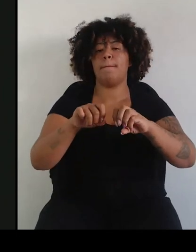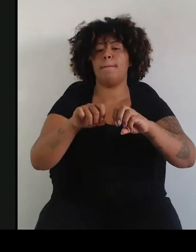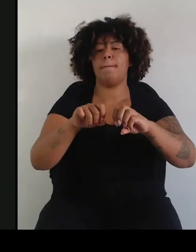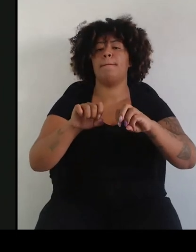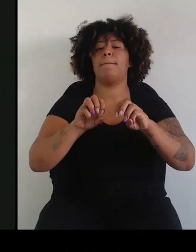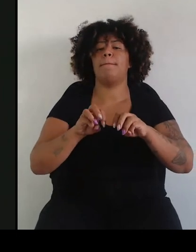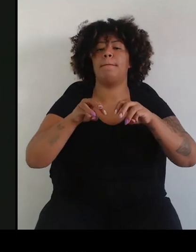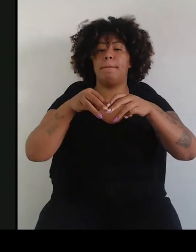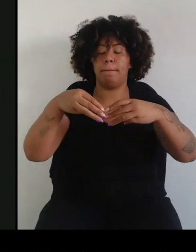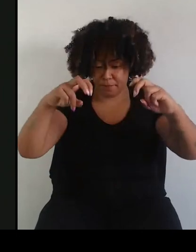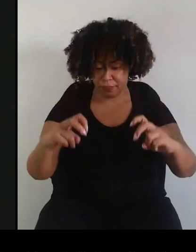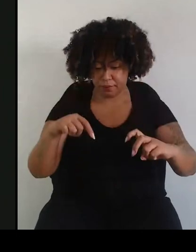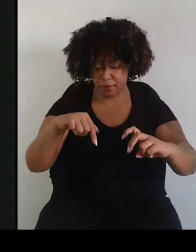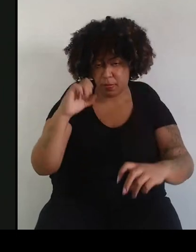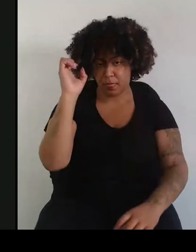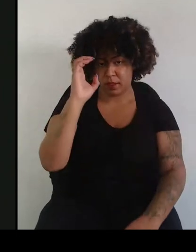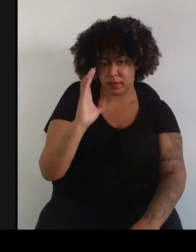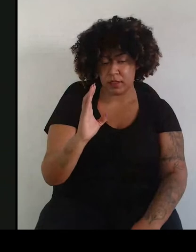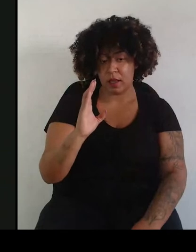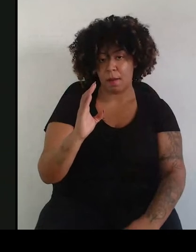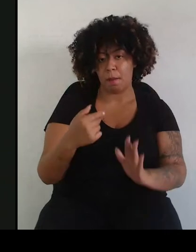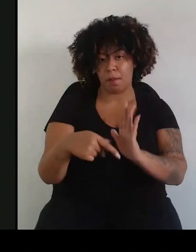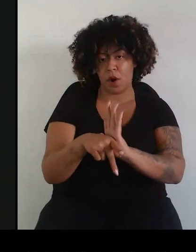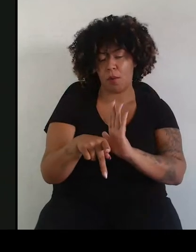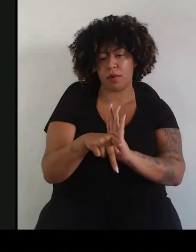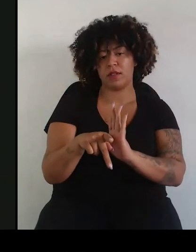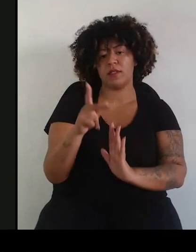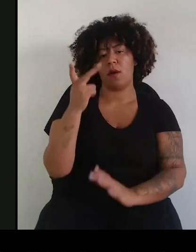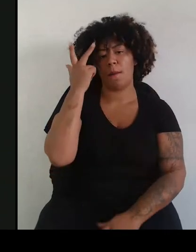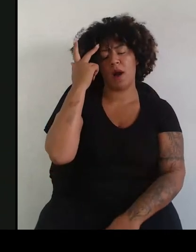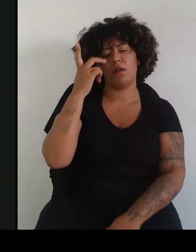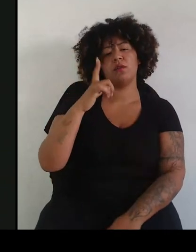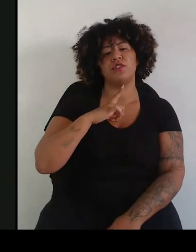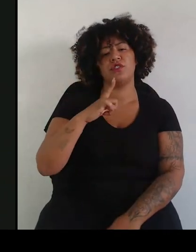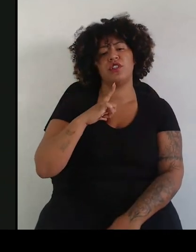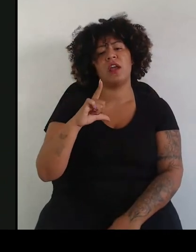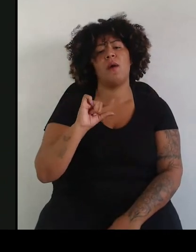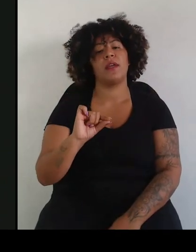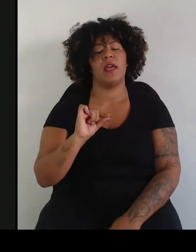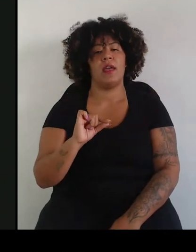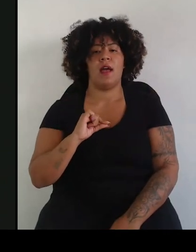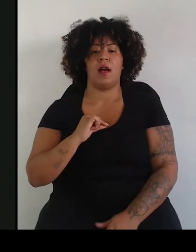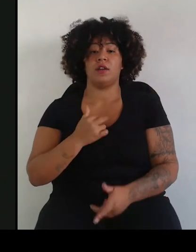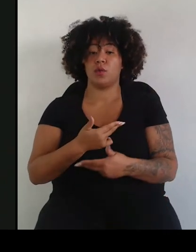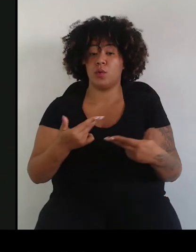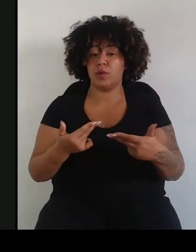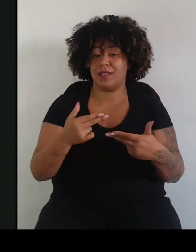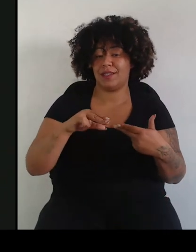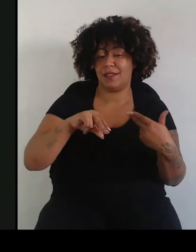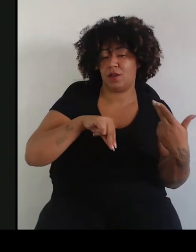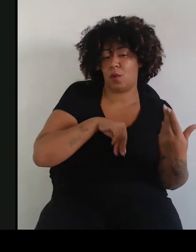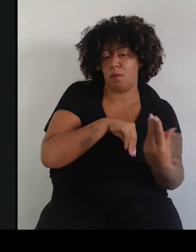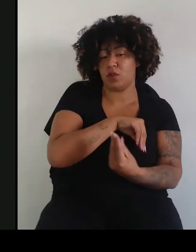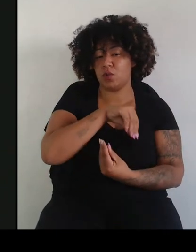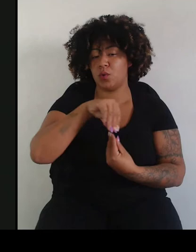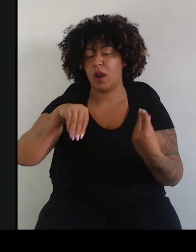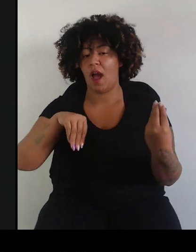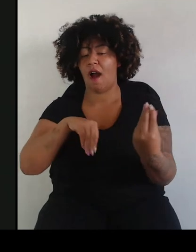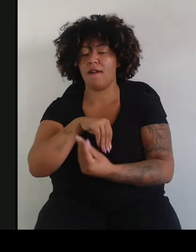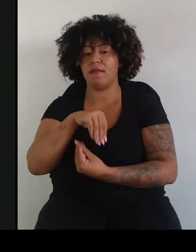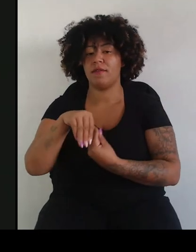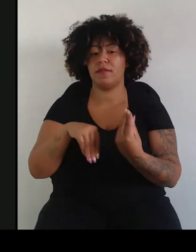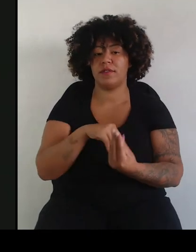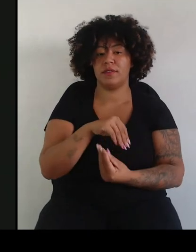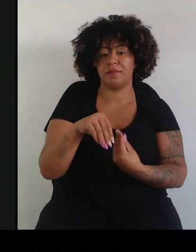bairro na Bienal nós temos as contaminações num dado espaço